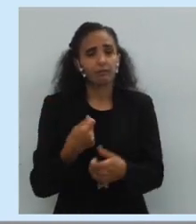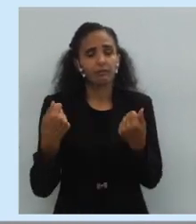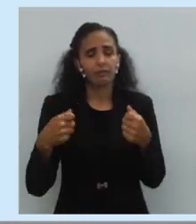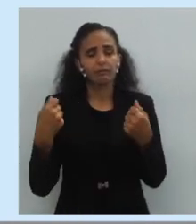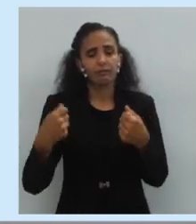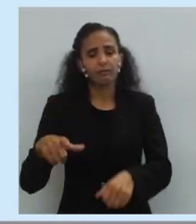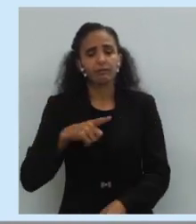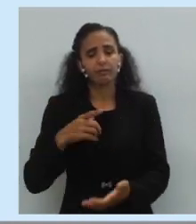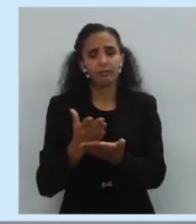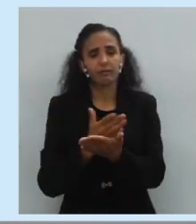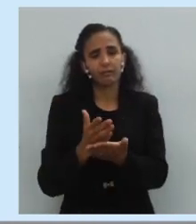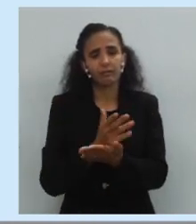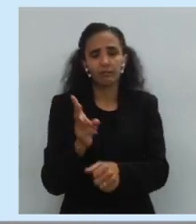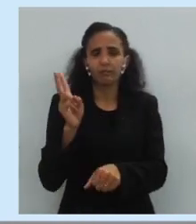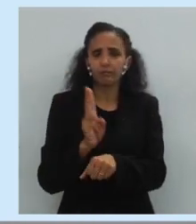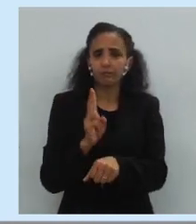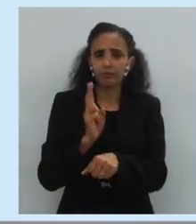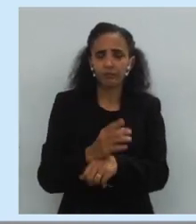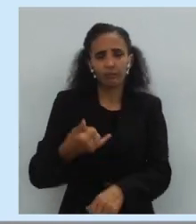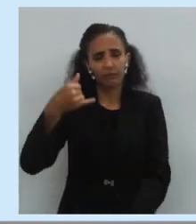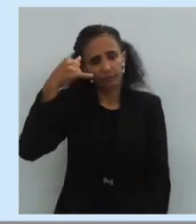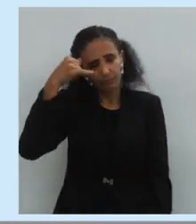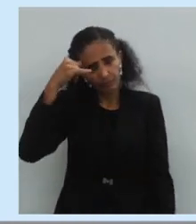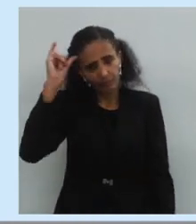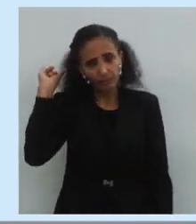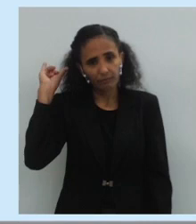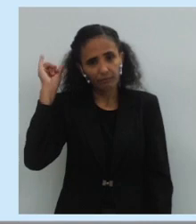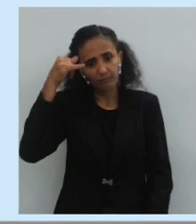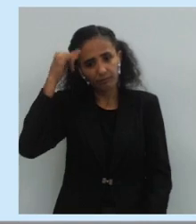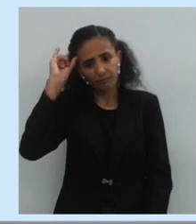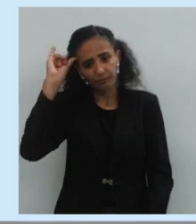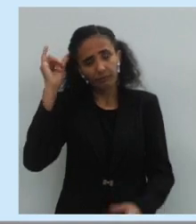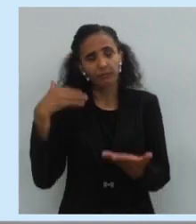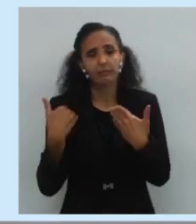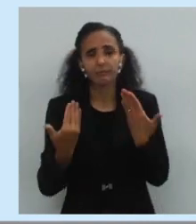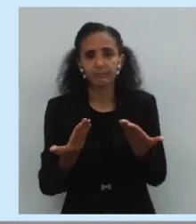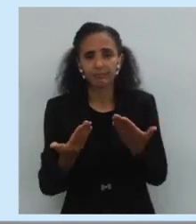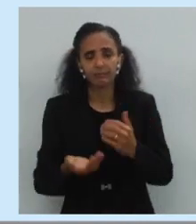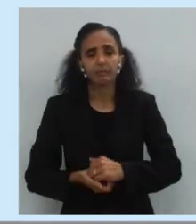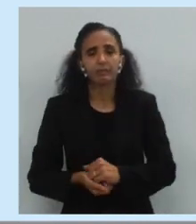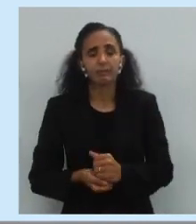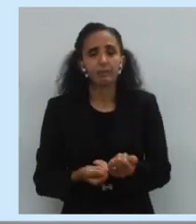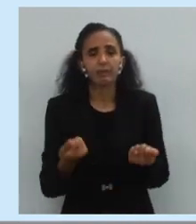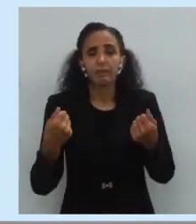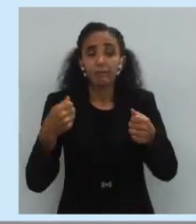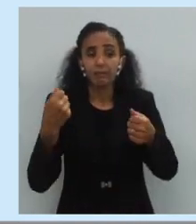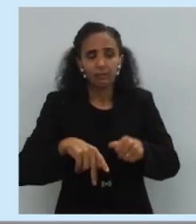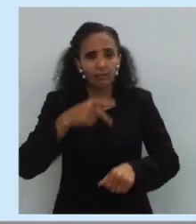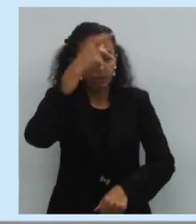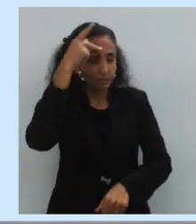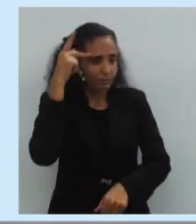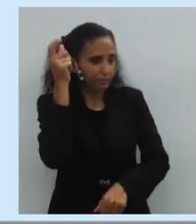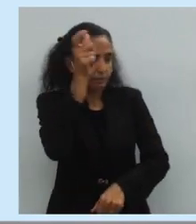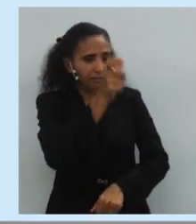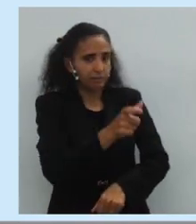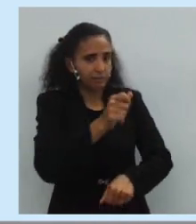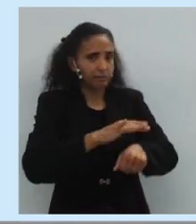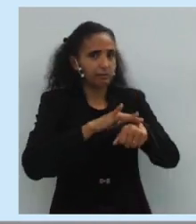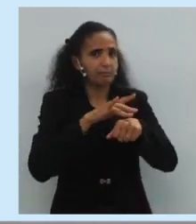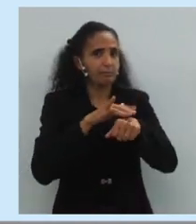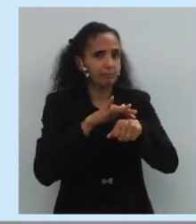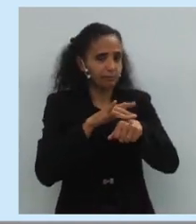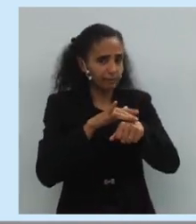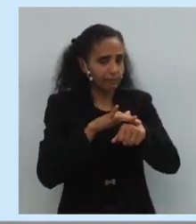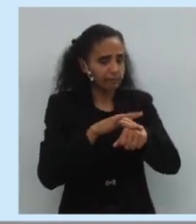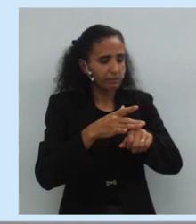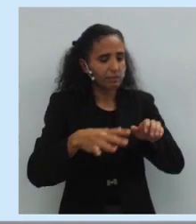a progressão da AIDS em pessoas que já sejam infectadas. Entretanto, tratar